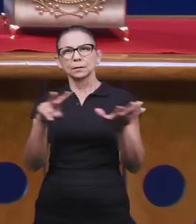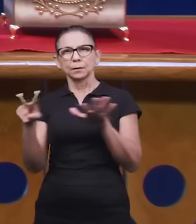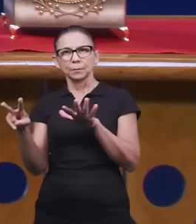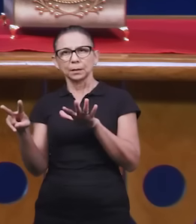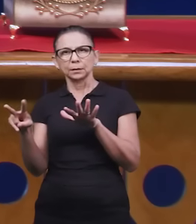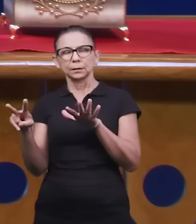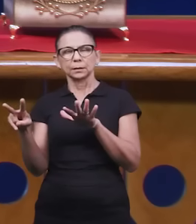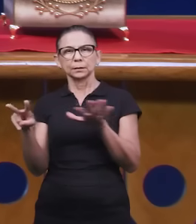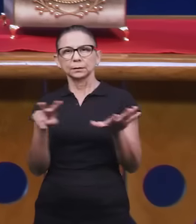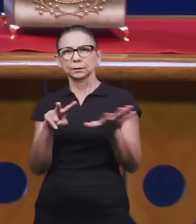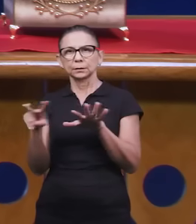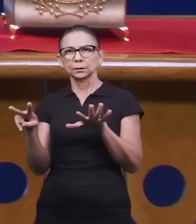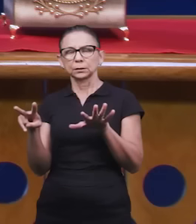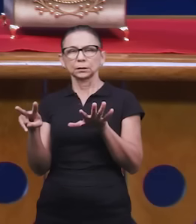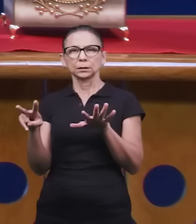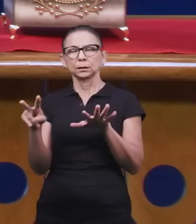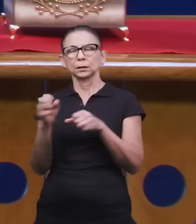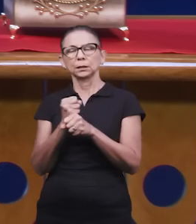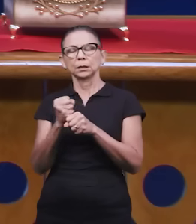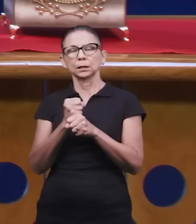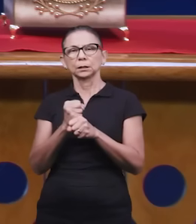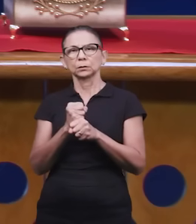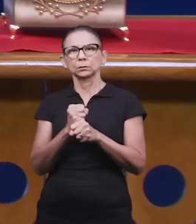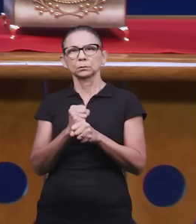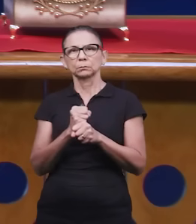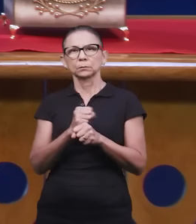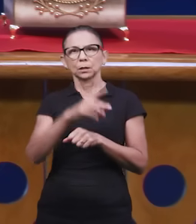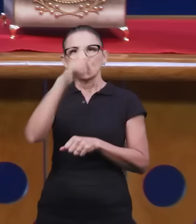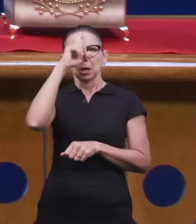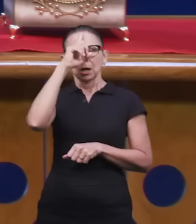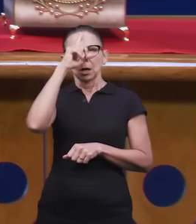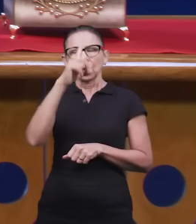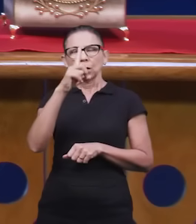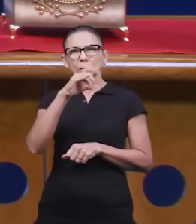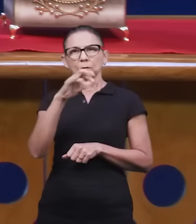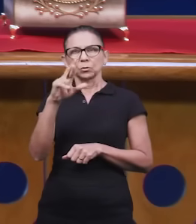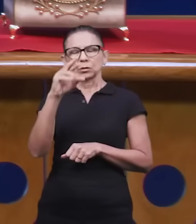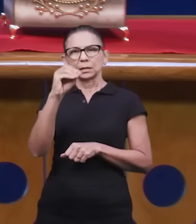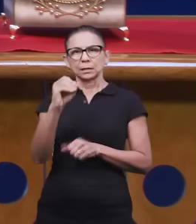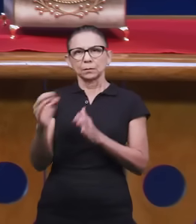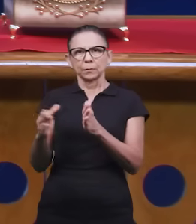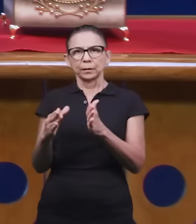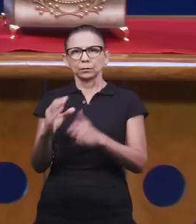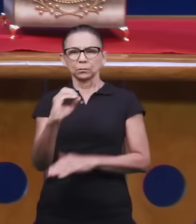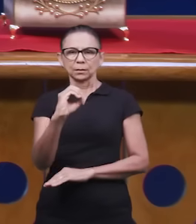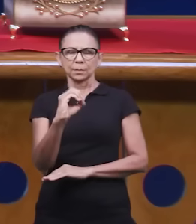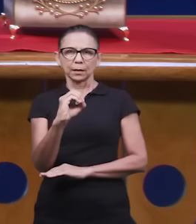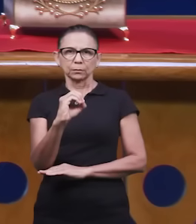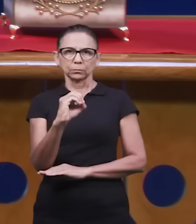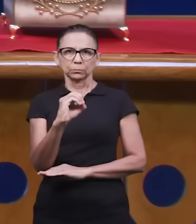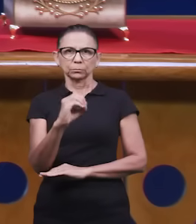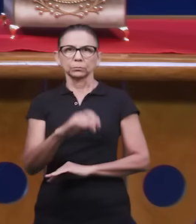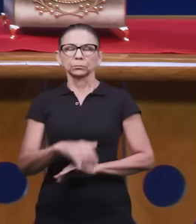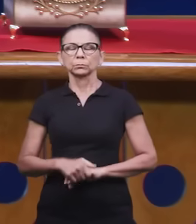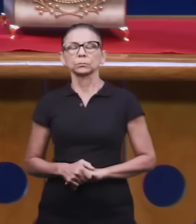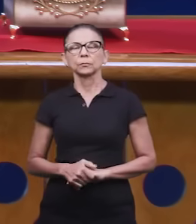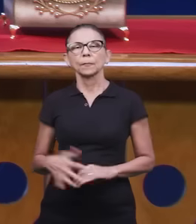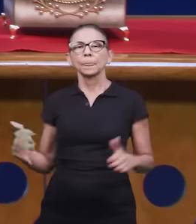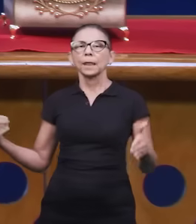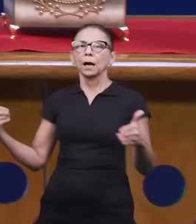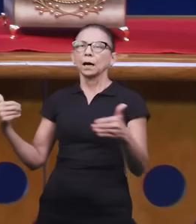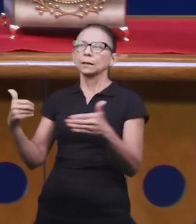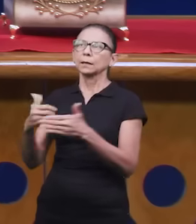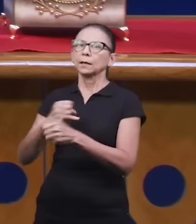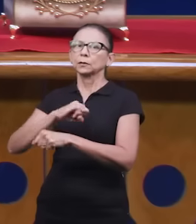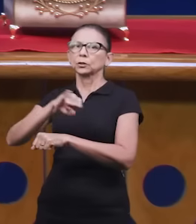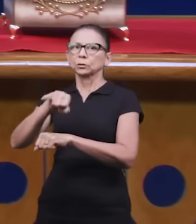proféticas. Ordem de Ciro, tempo zero. até a reconstrução de Jerusalém.